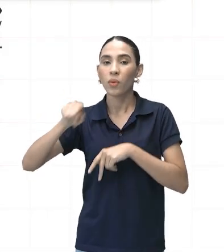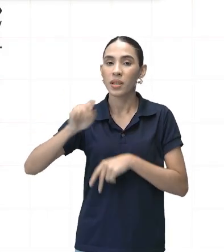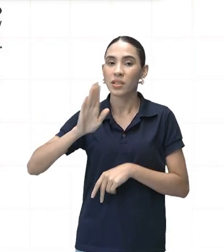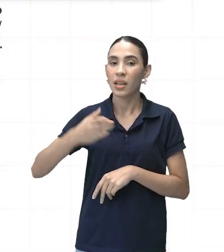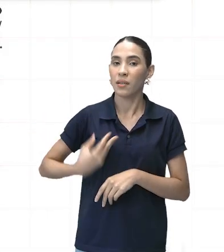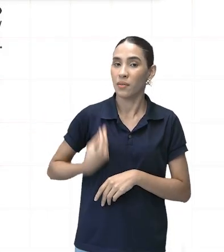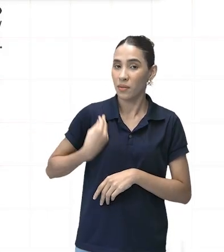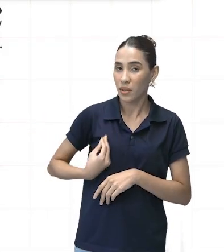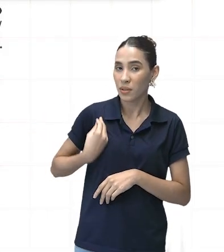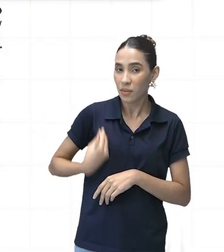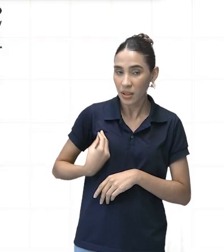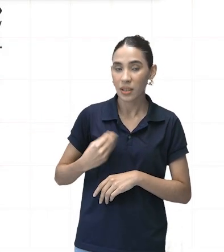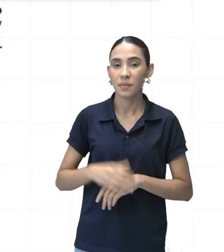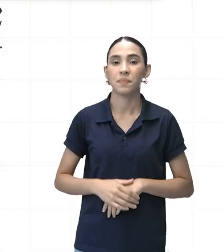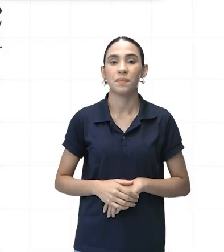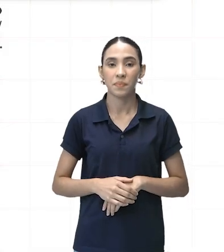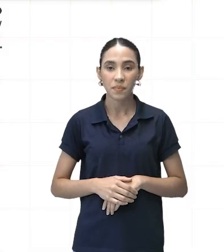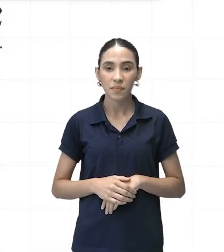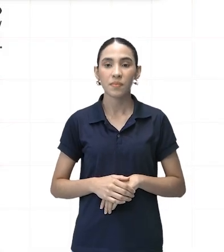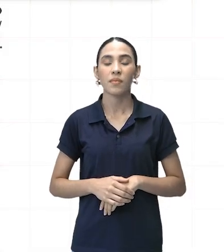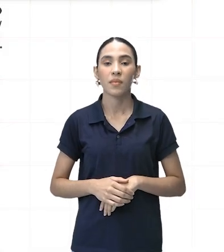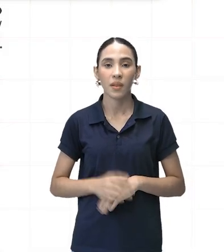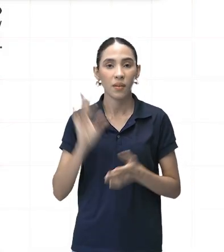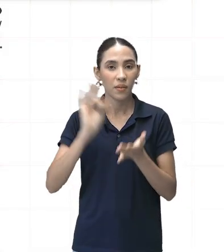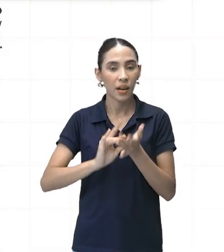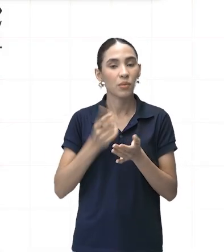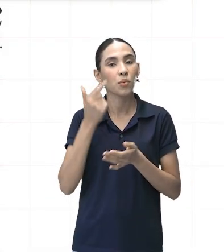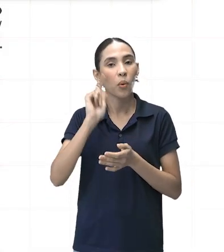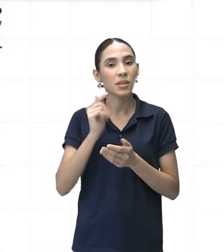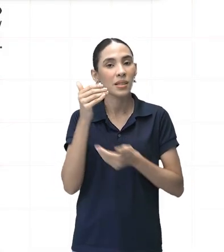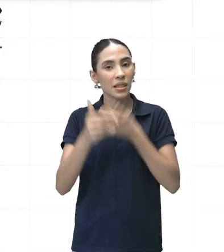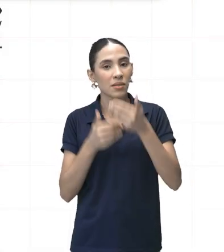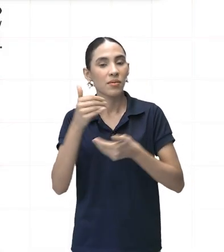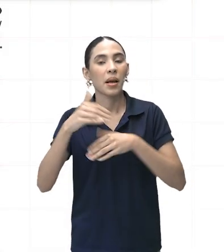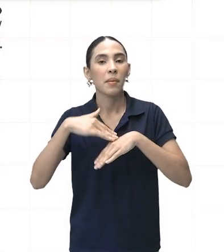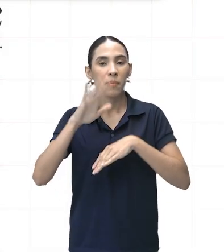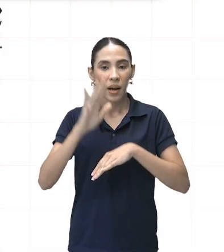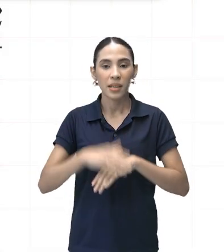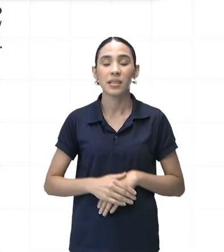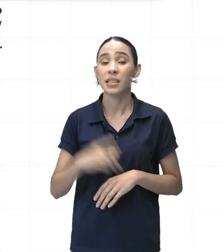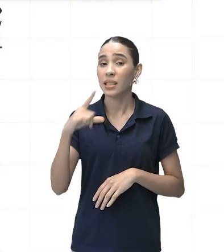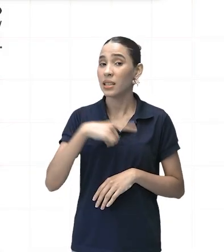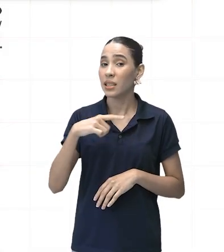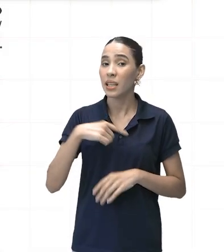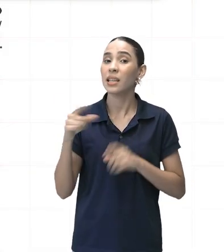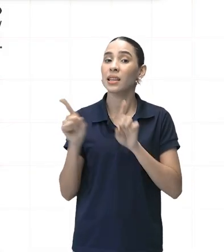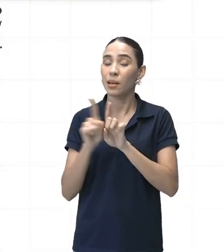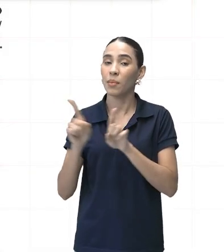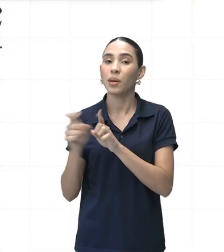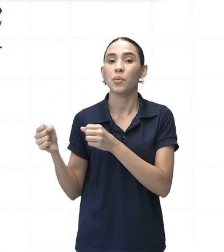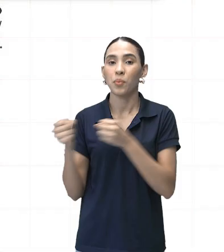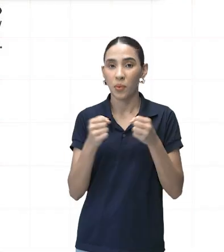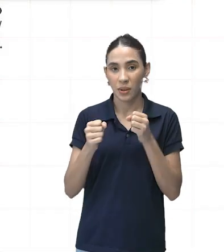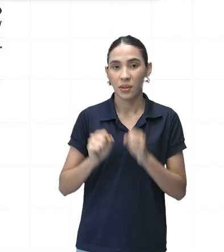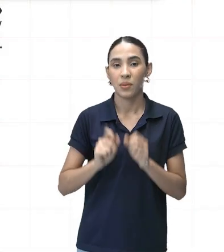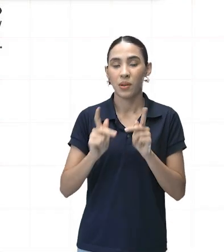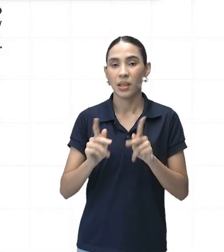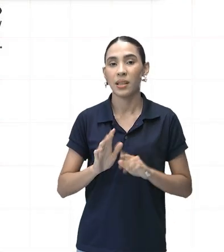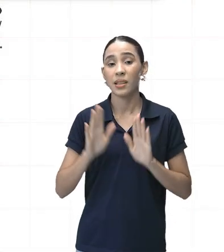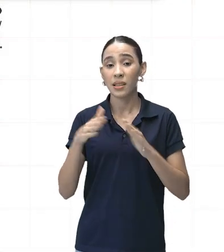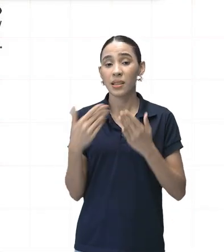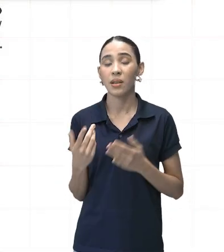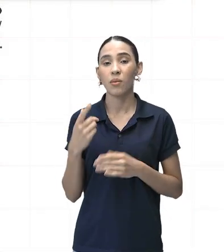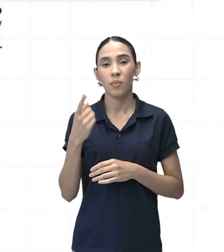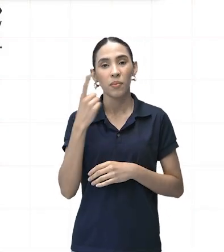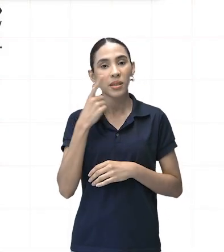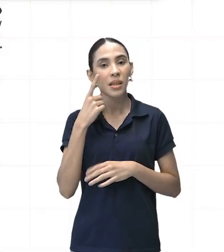já estava ali, o sul-africano, né, realmente se desenvolver cada vez mais e ter o seu poder, tá certo? Então, a gente